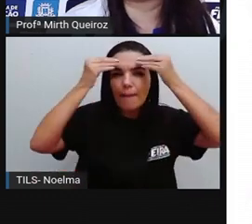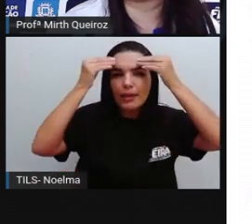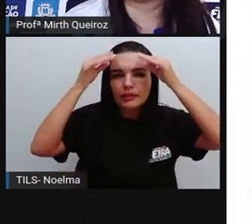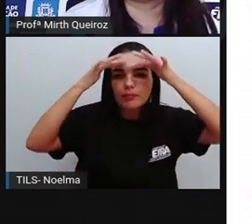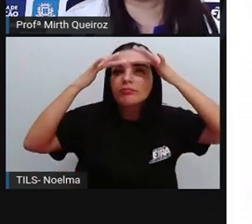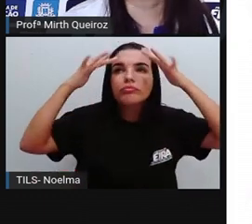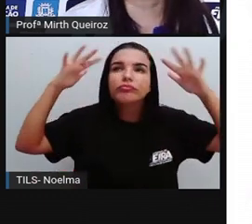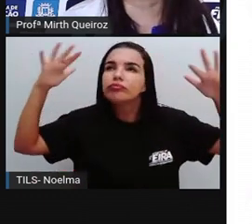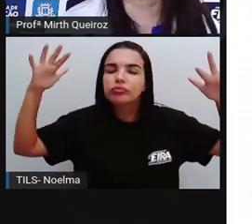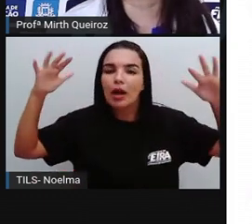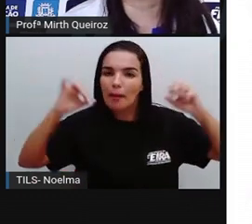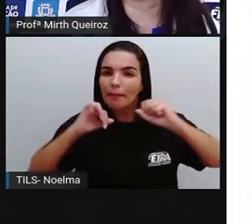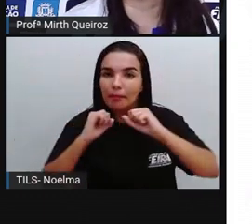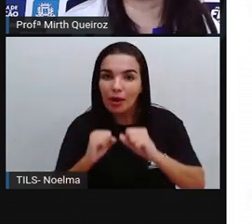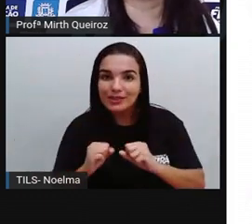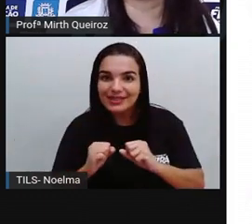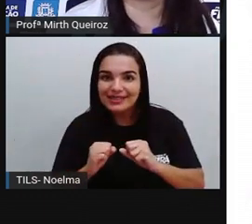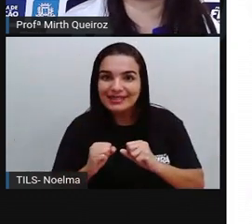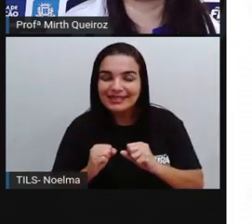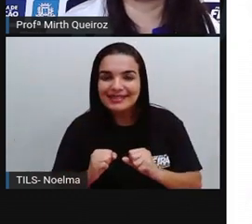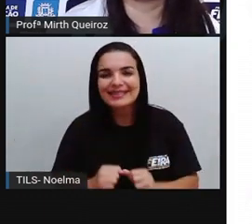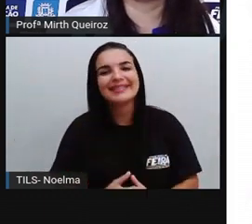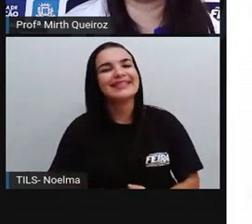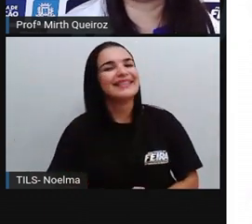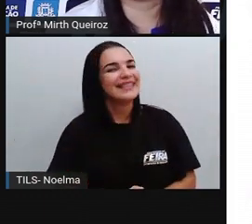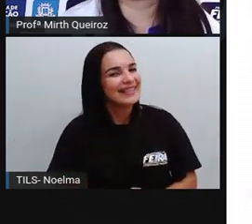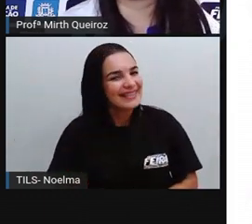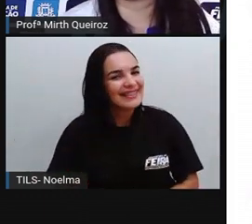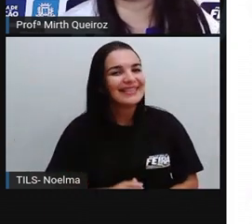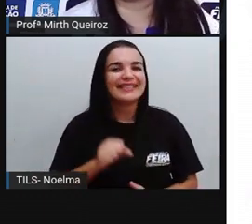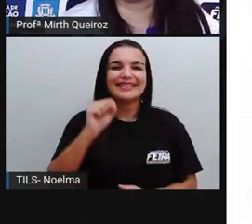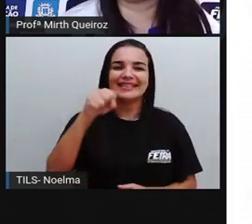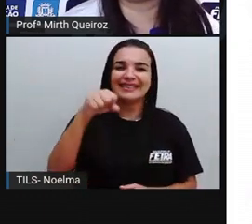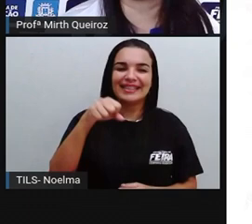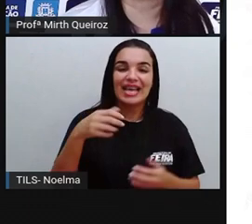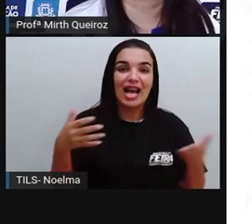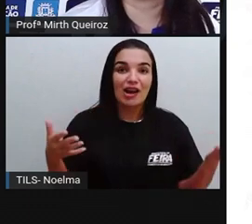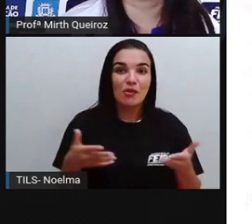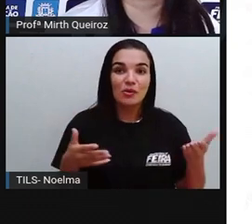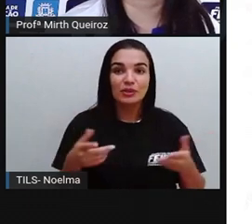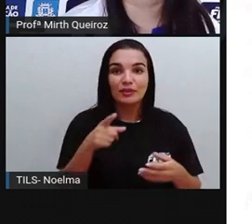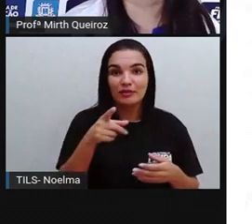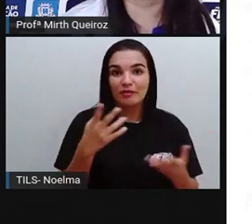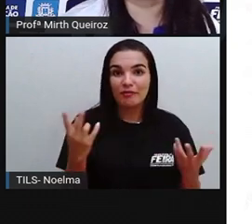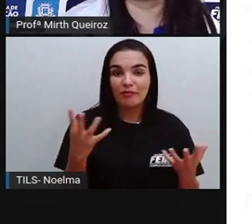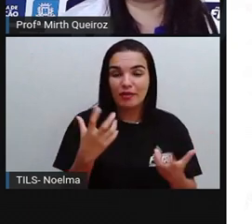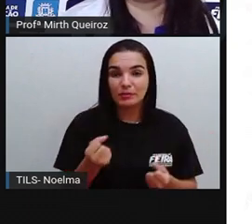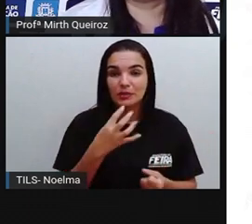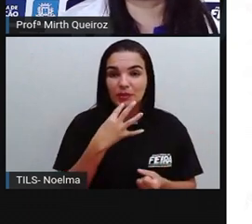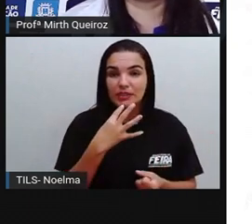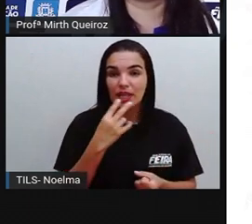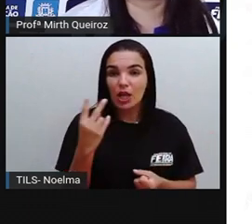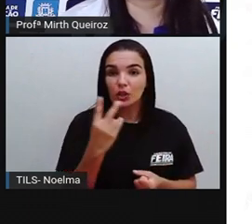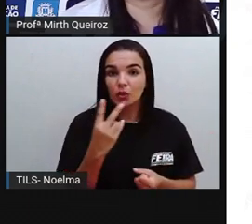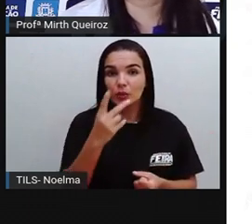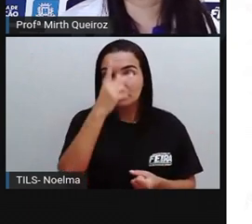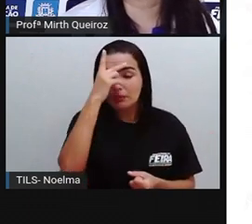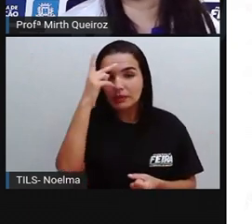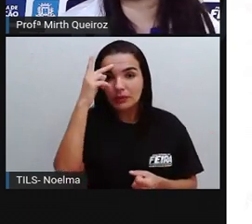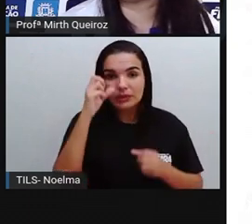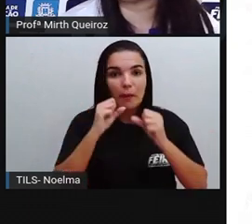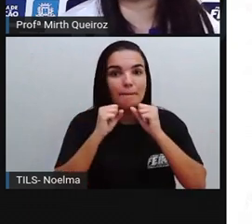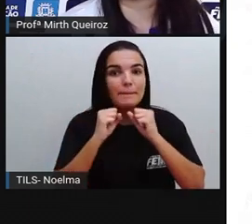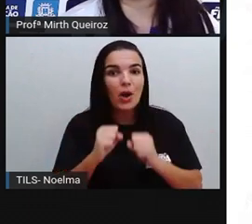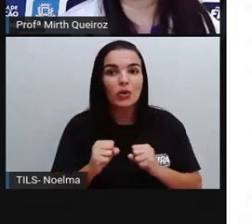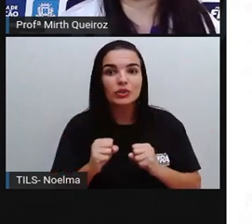pintar. Hoje nós vamos conhecer dois artistas e vocês vão perceber, né? Contar como